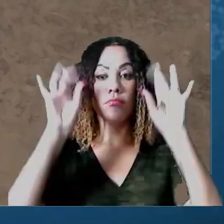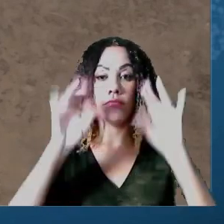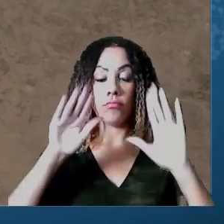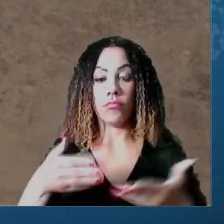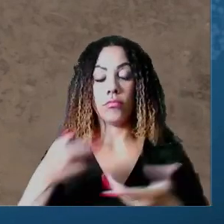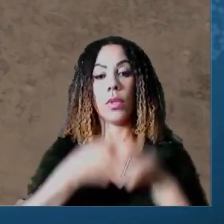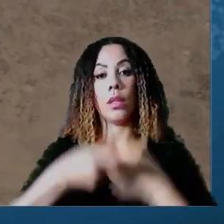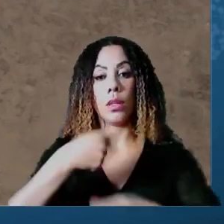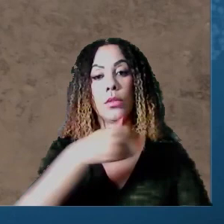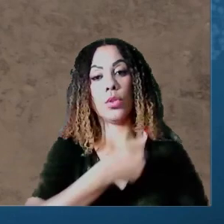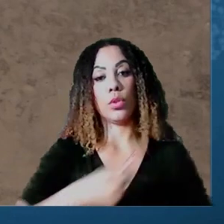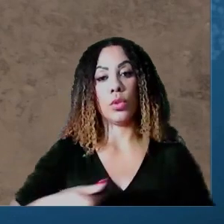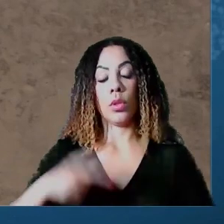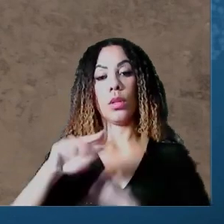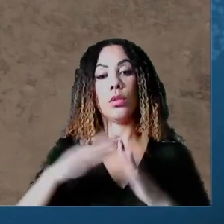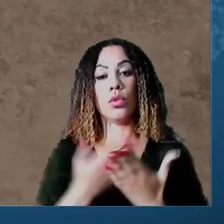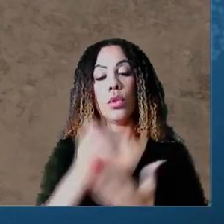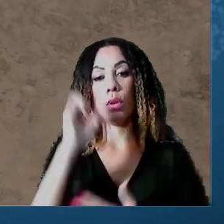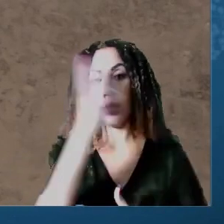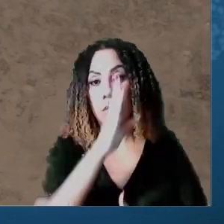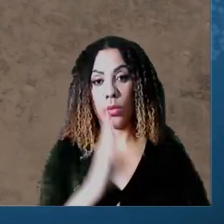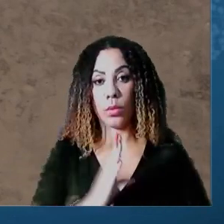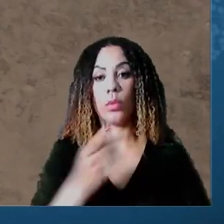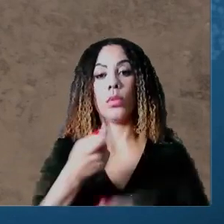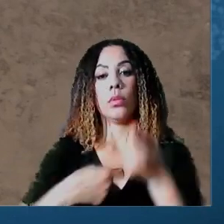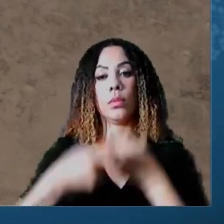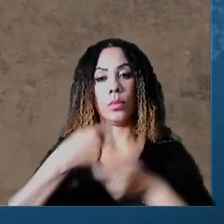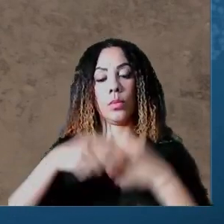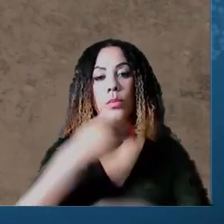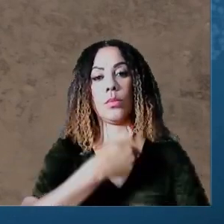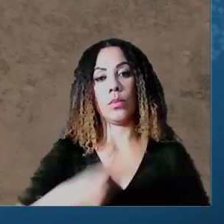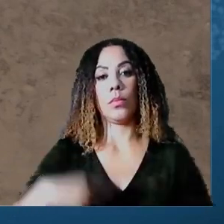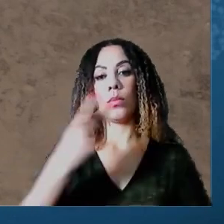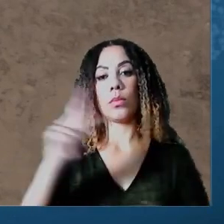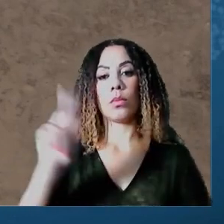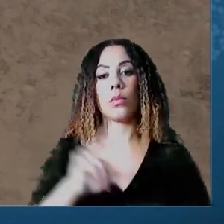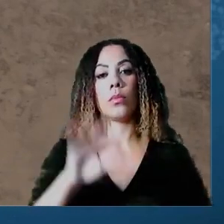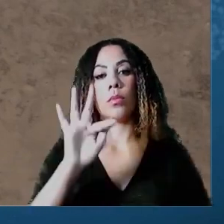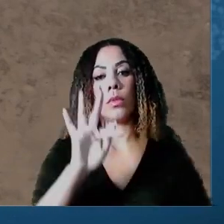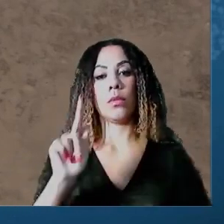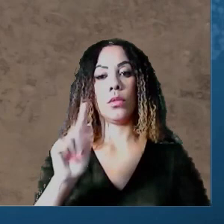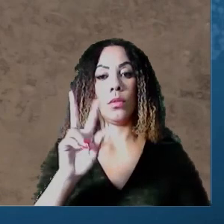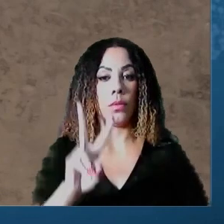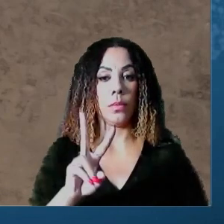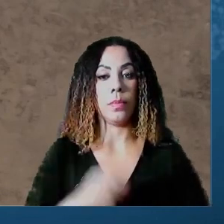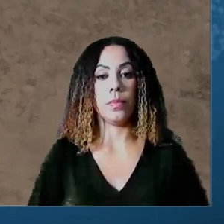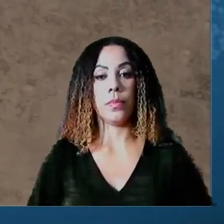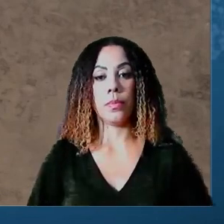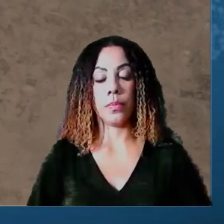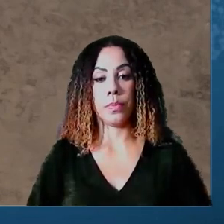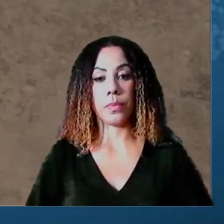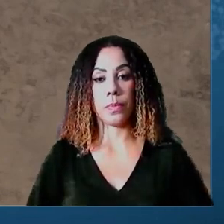Administração Pública pela Escola Brasileira de Administração Pública da Fundação Getúlio Vargas.